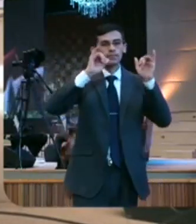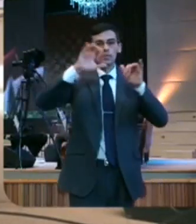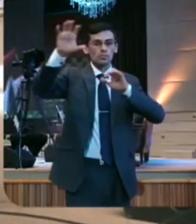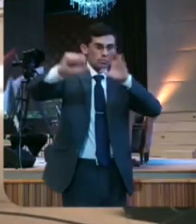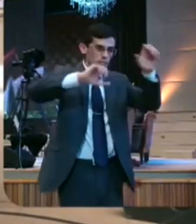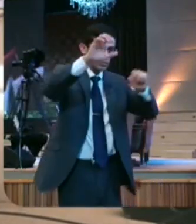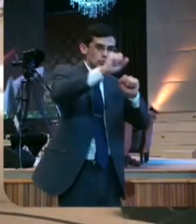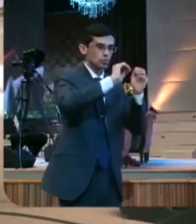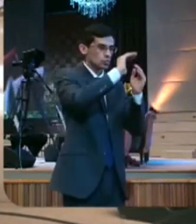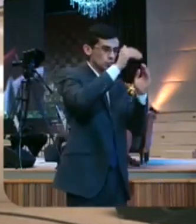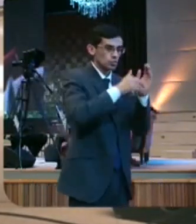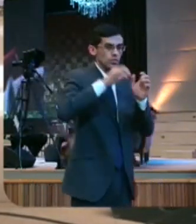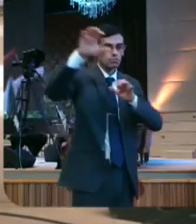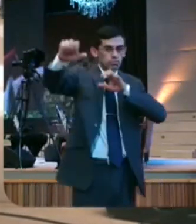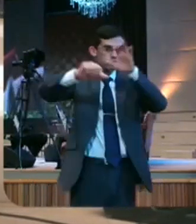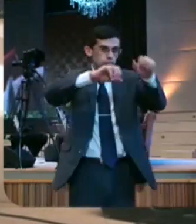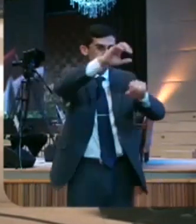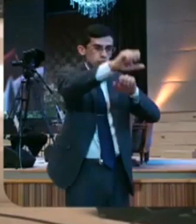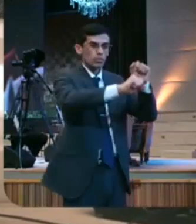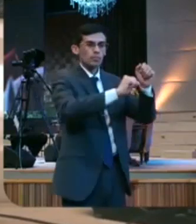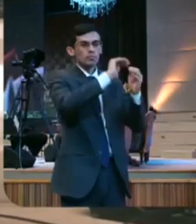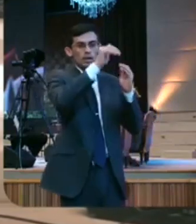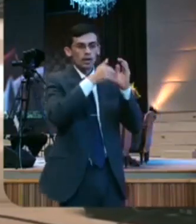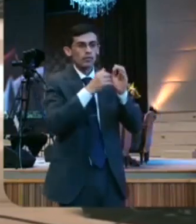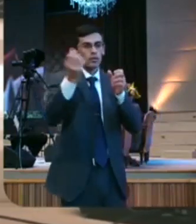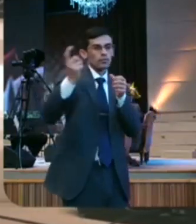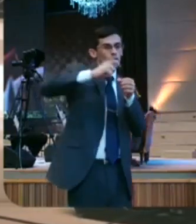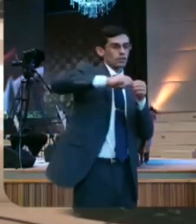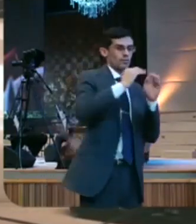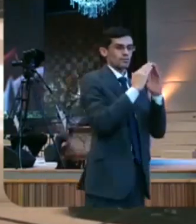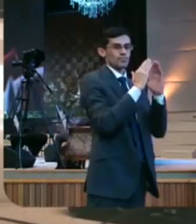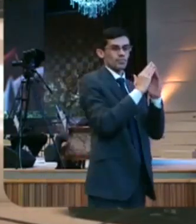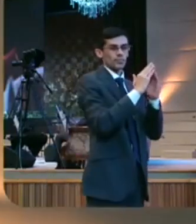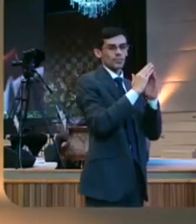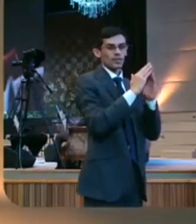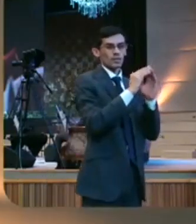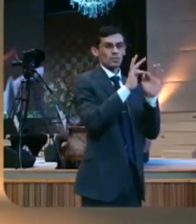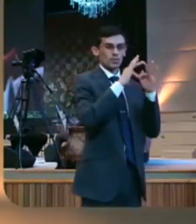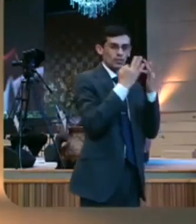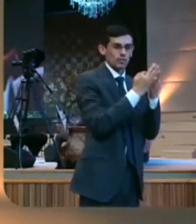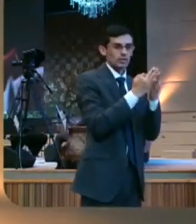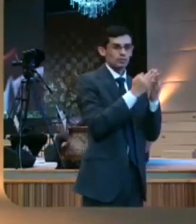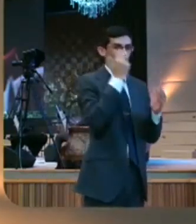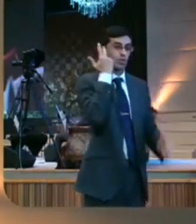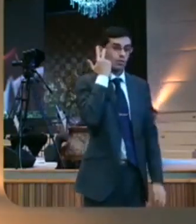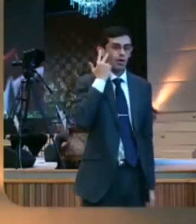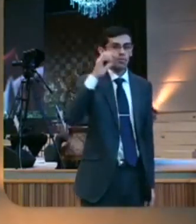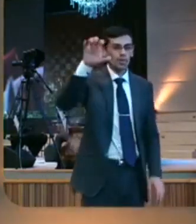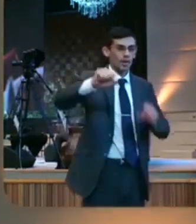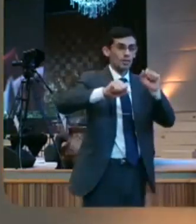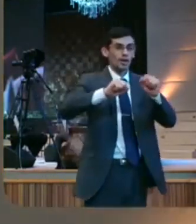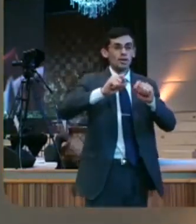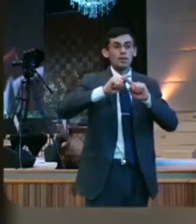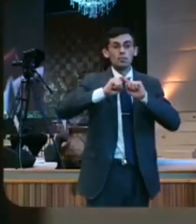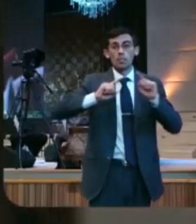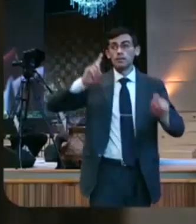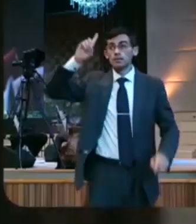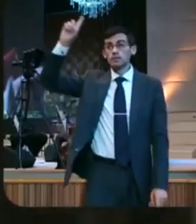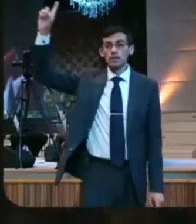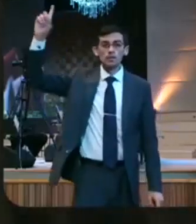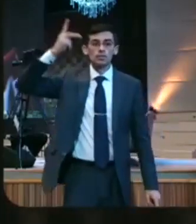àquela família. Se houvesse ouro, prata, pertenceria àquela família, e assim por diante. E aí o Senhor havia